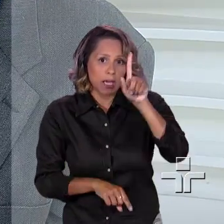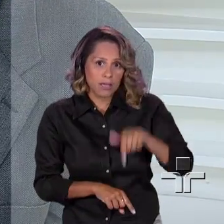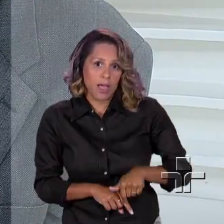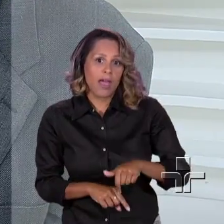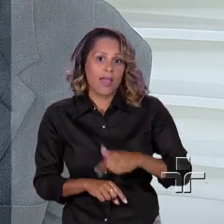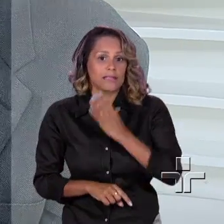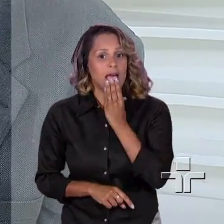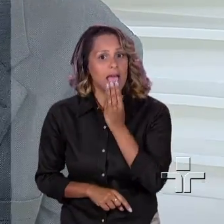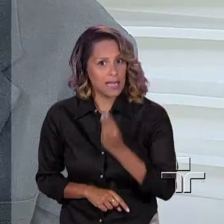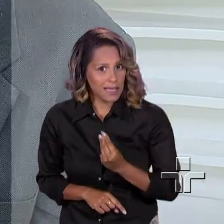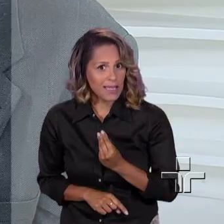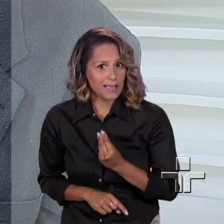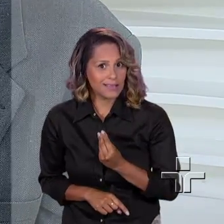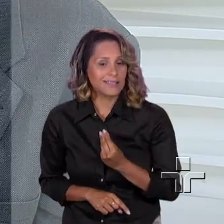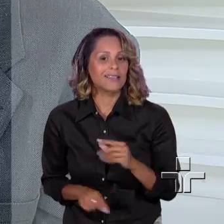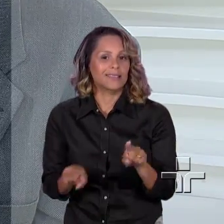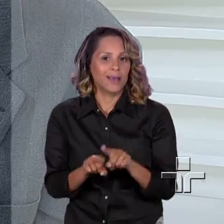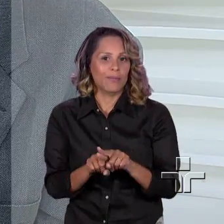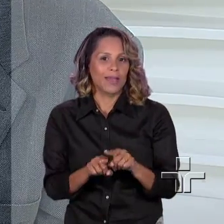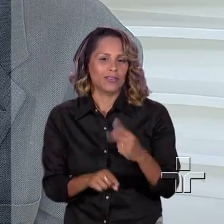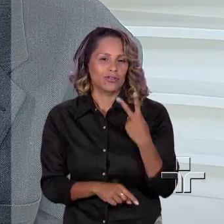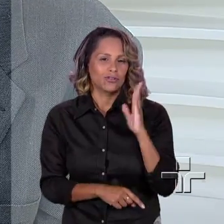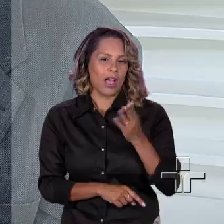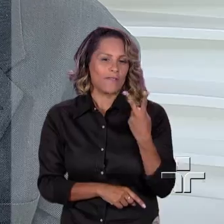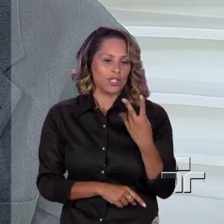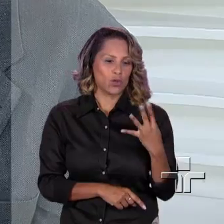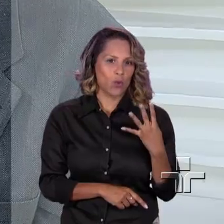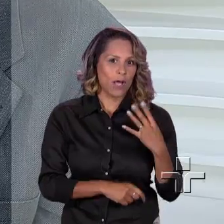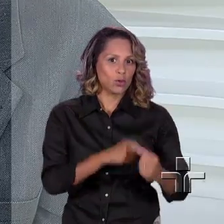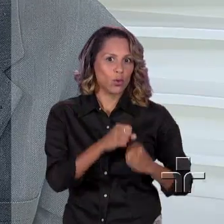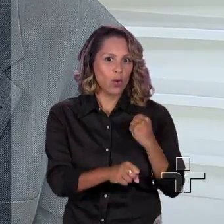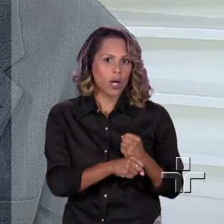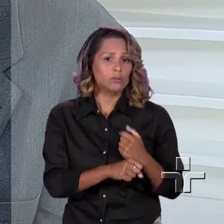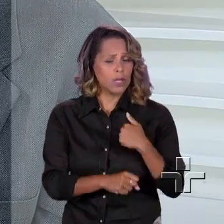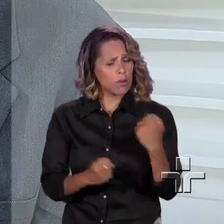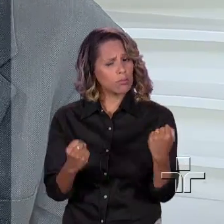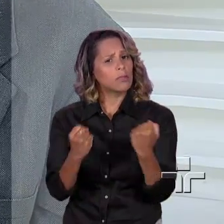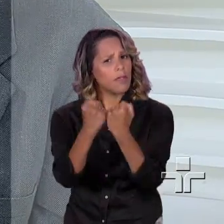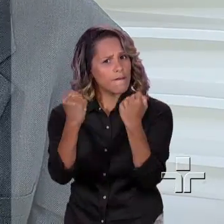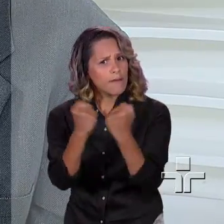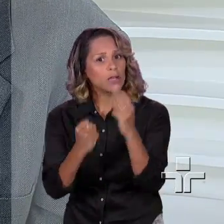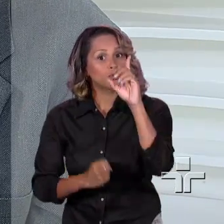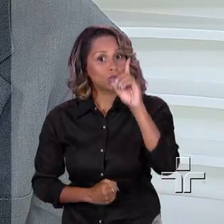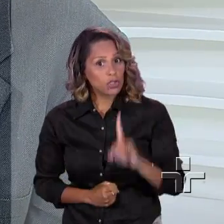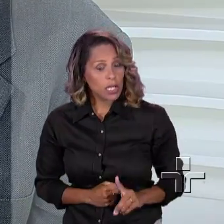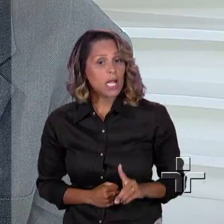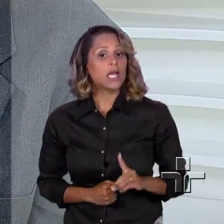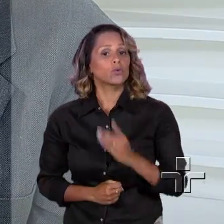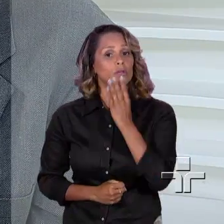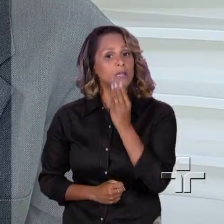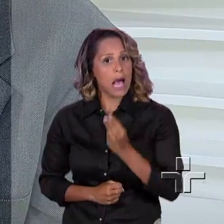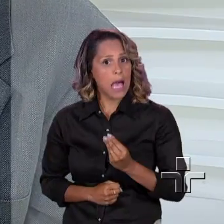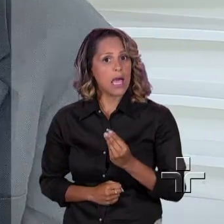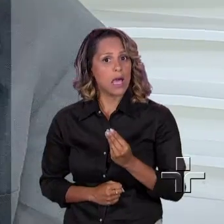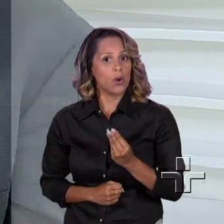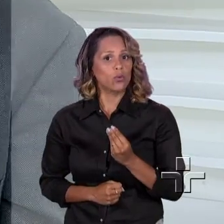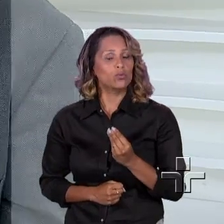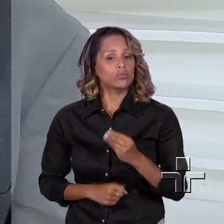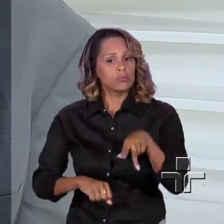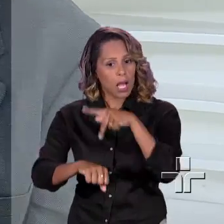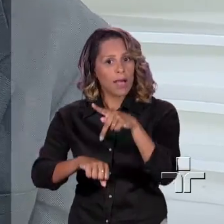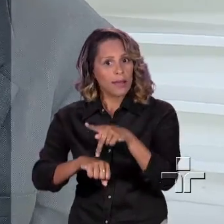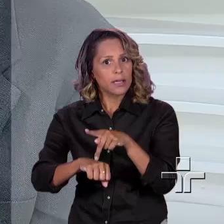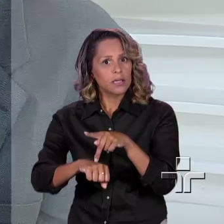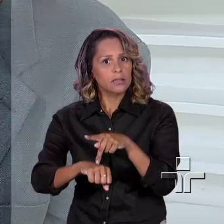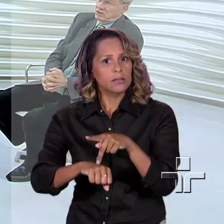10 anos atrás para ajudar a formar um programa. Eu defendo o direito do Estado de Israel existir, eu acho que ele